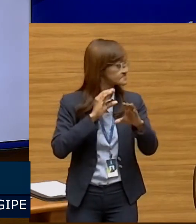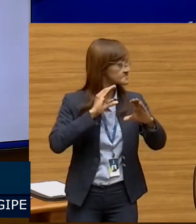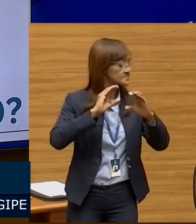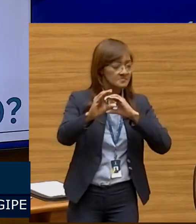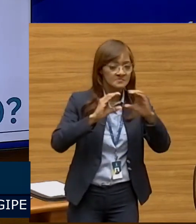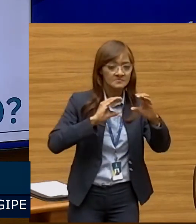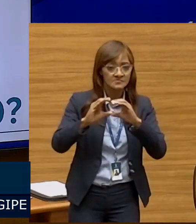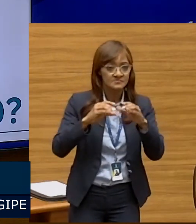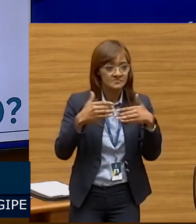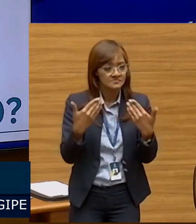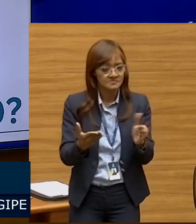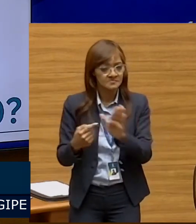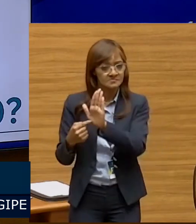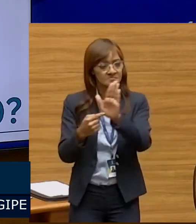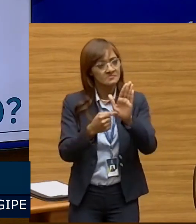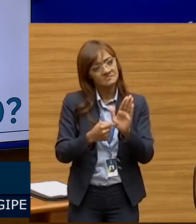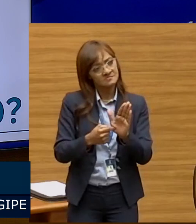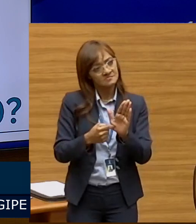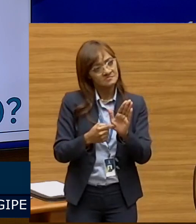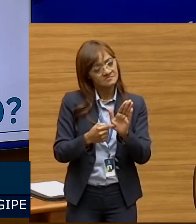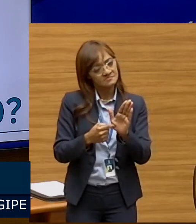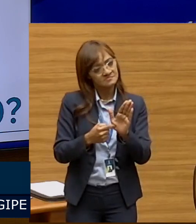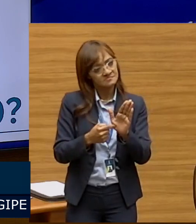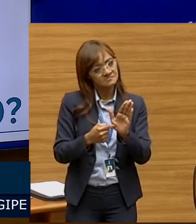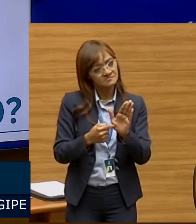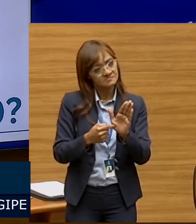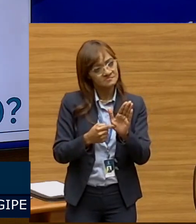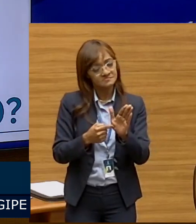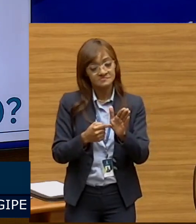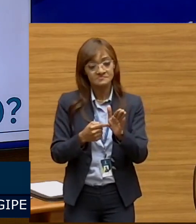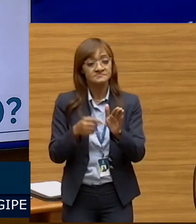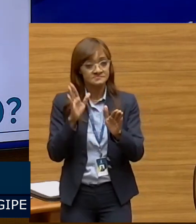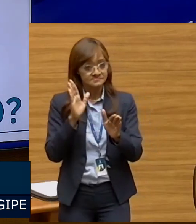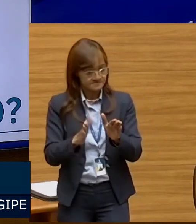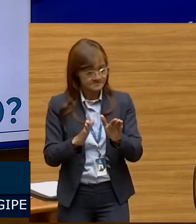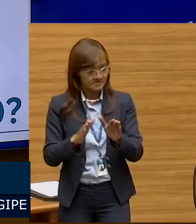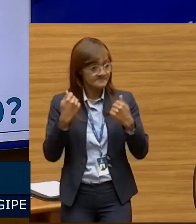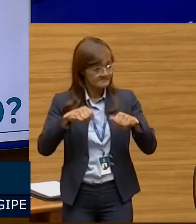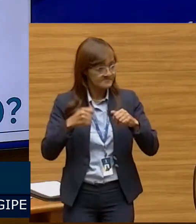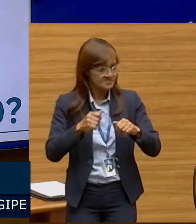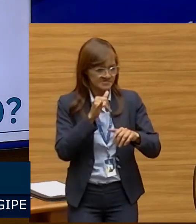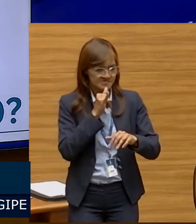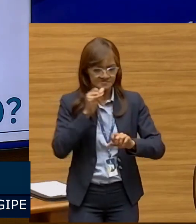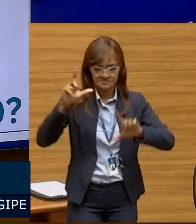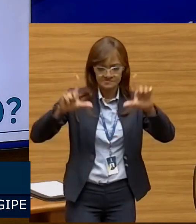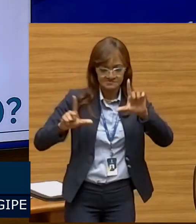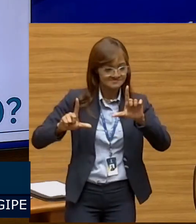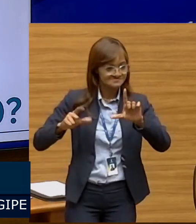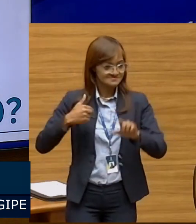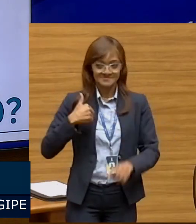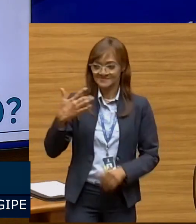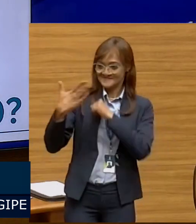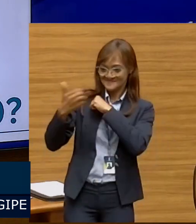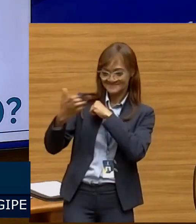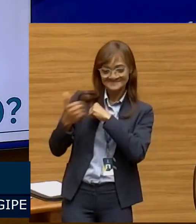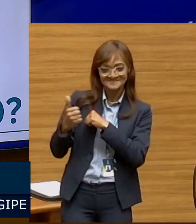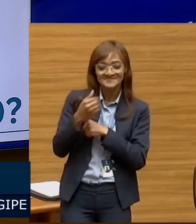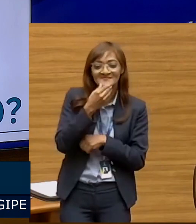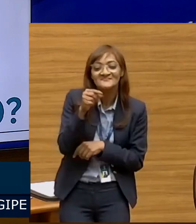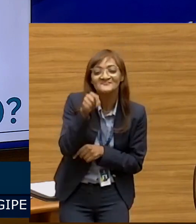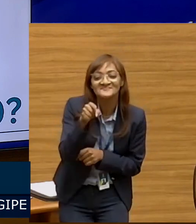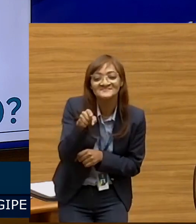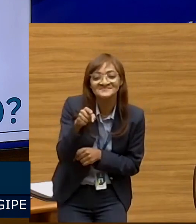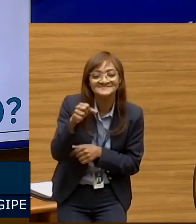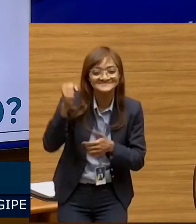aí a pauta dos intérprete de Libras em janelas de Libras, onde a gente é famoso, e eu sou chamado de menino de Libras